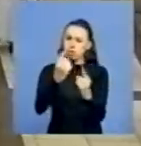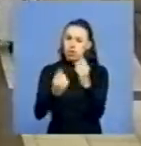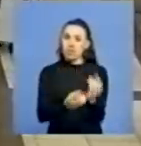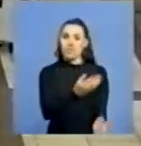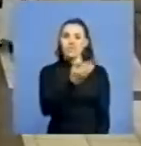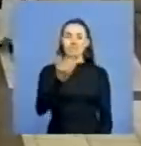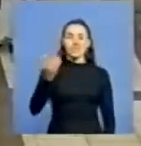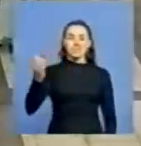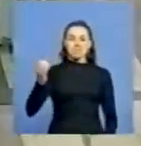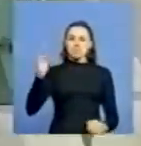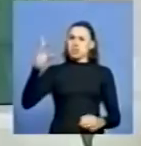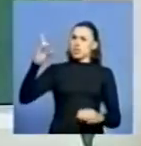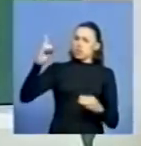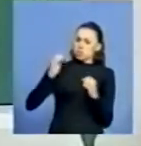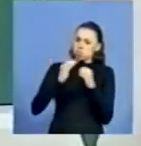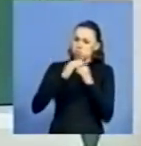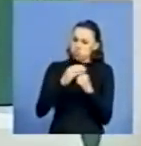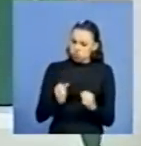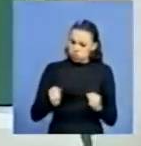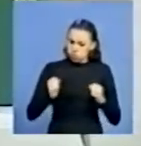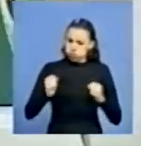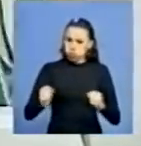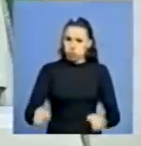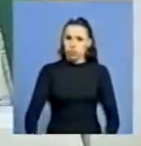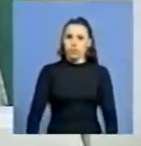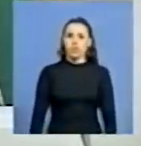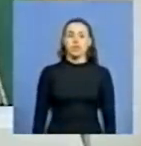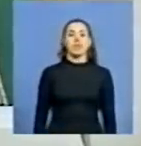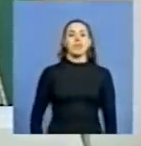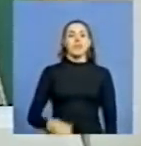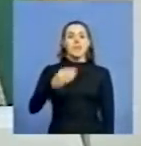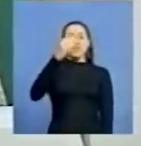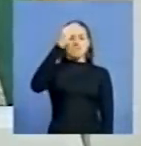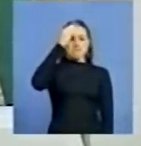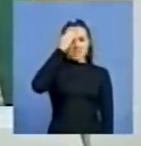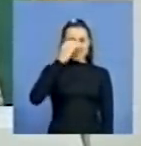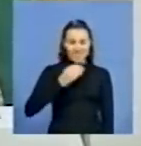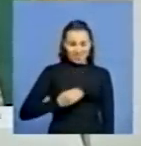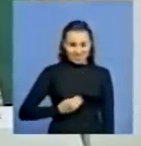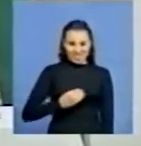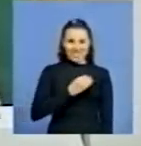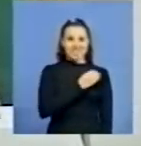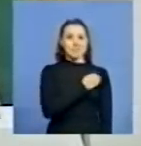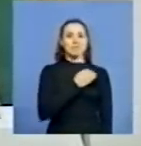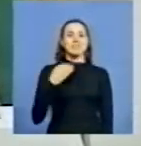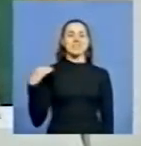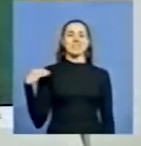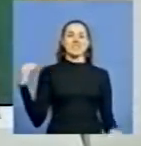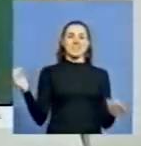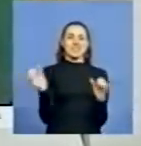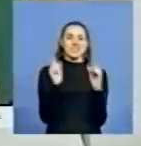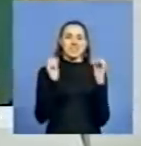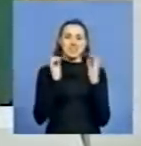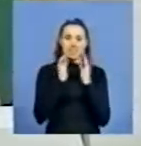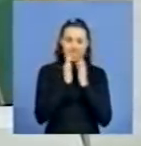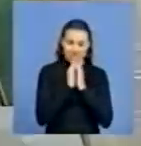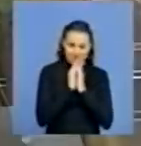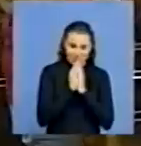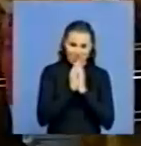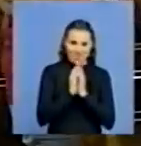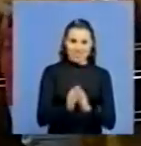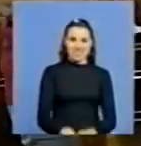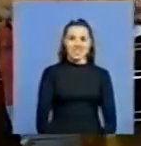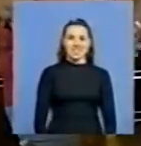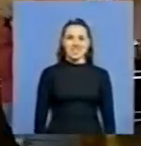a bênção e a proteção de Deus, que é Pai, Filho e Espírito Santo.